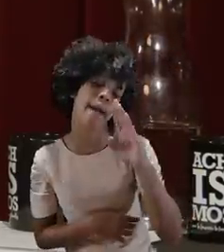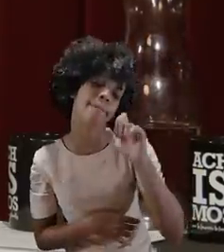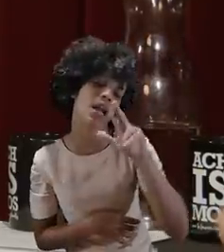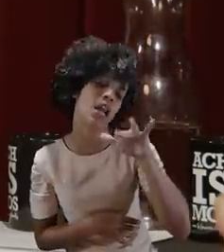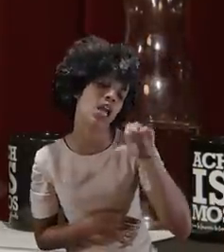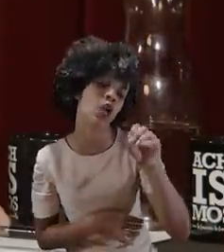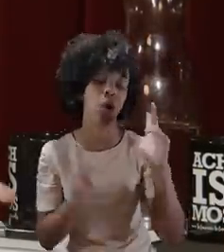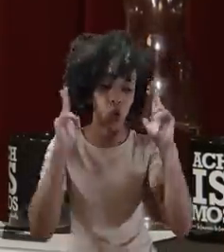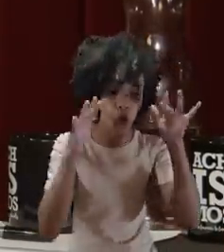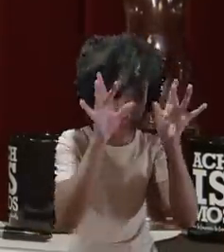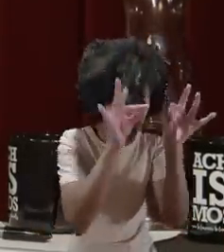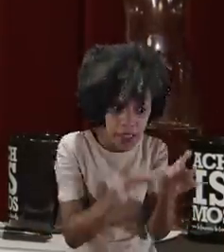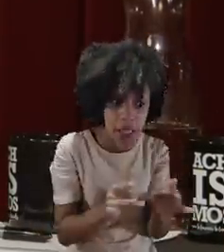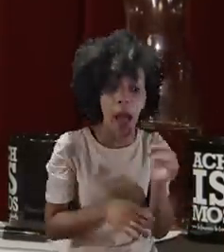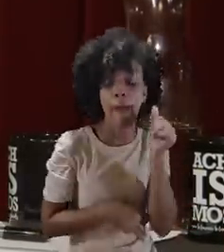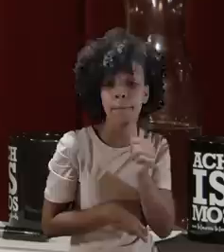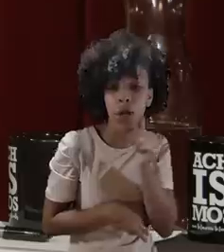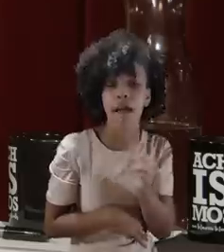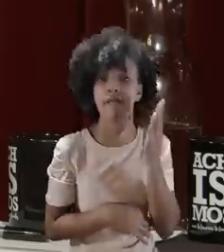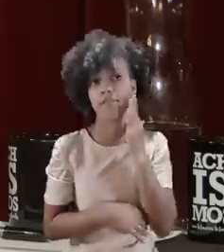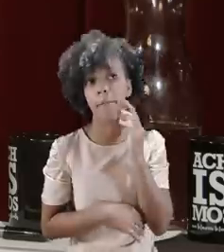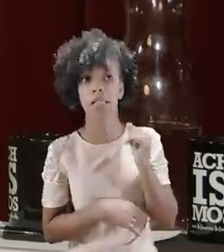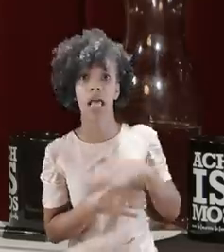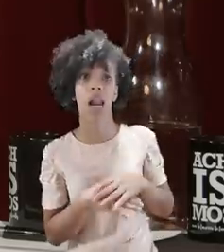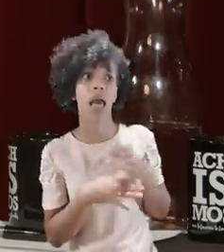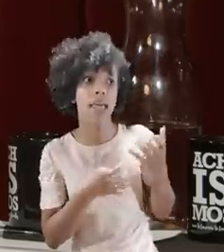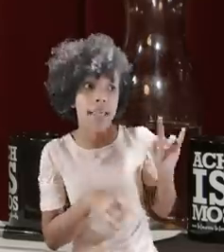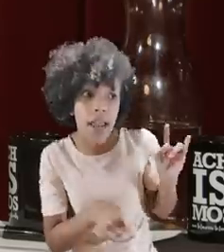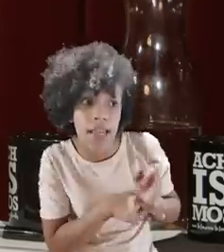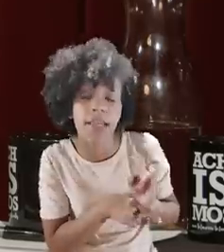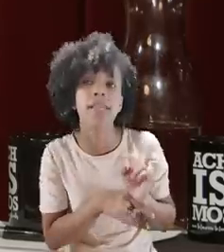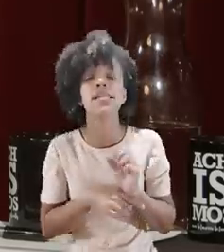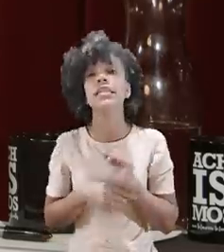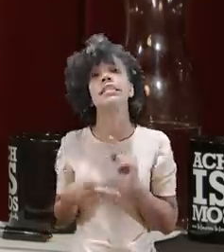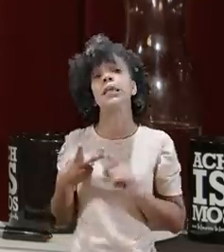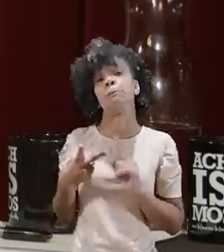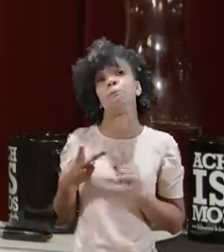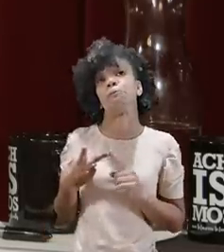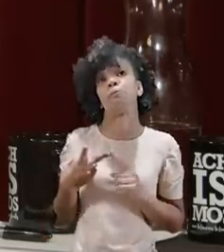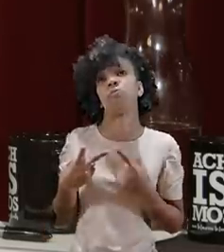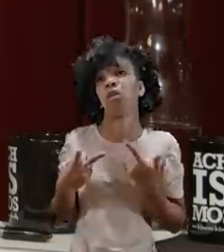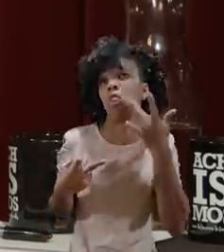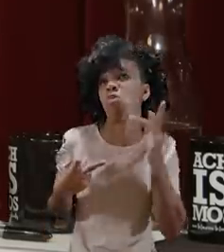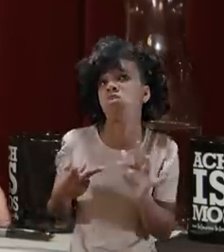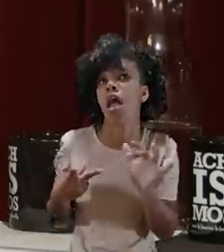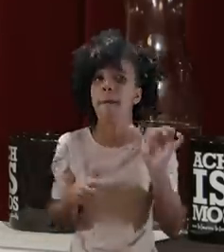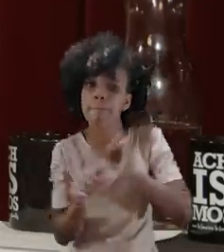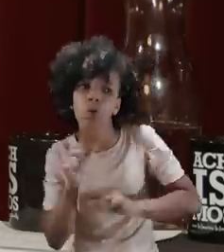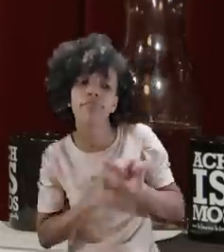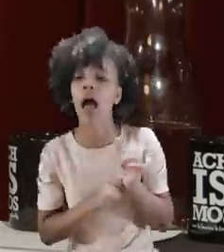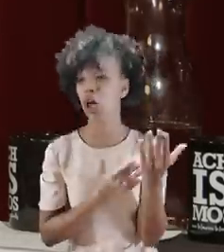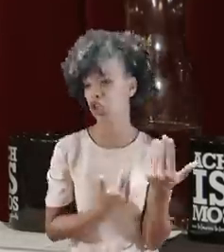cara que corta cabelo de mulher é um cara que sabe tudo da mulher sabe se ela tá querendo trair se ela tá querendo ah sei